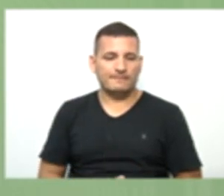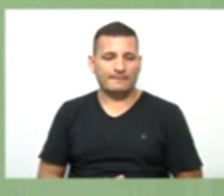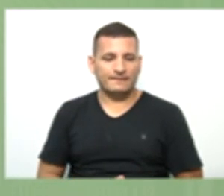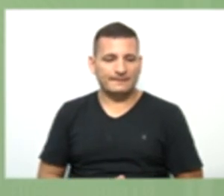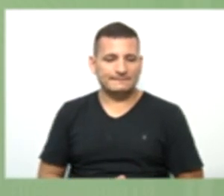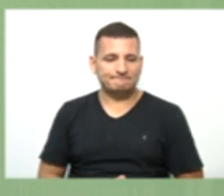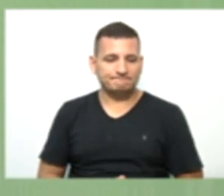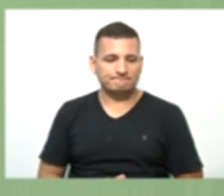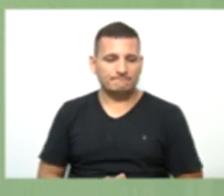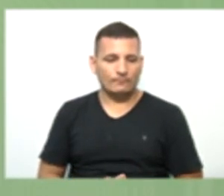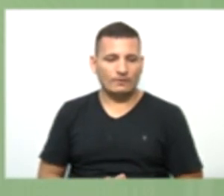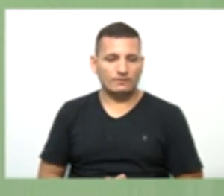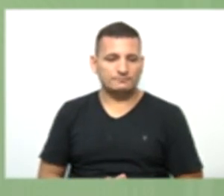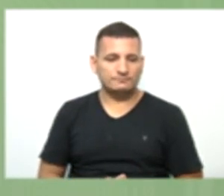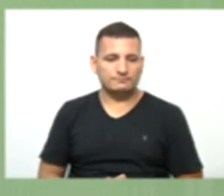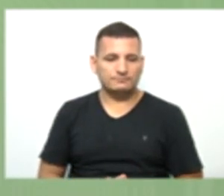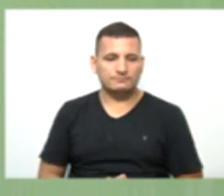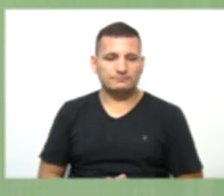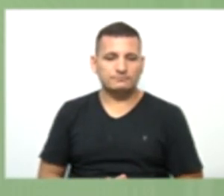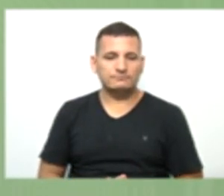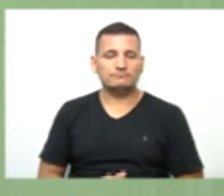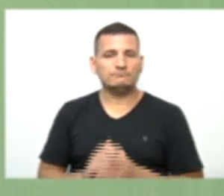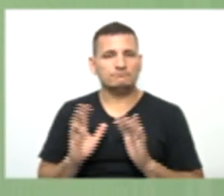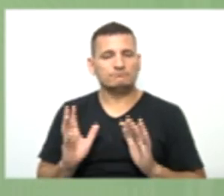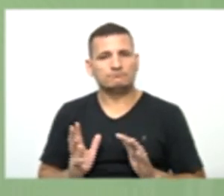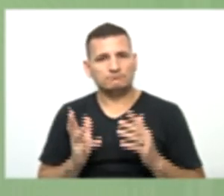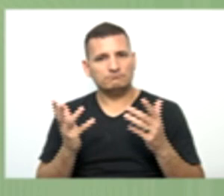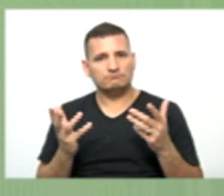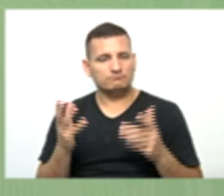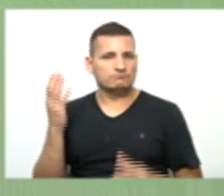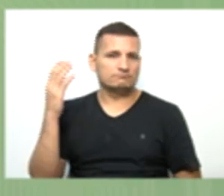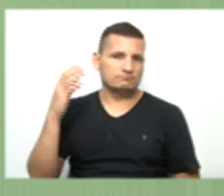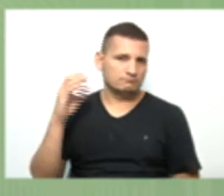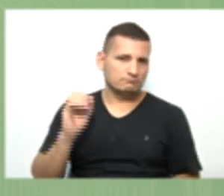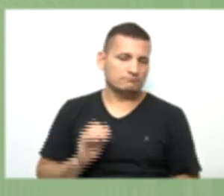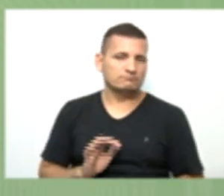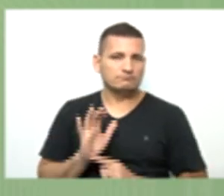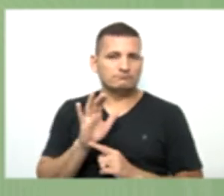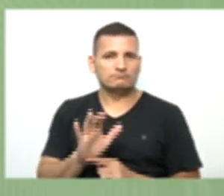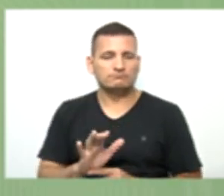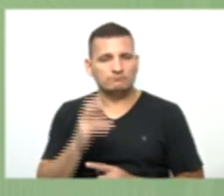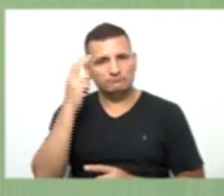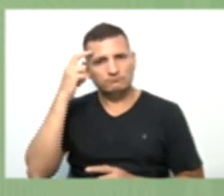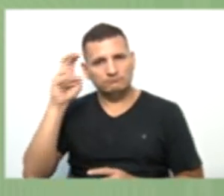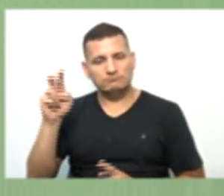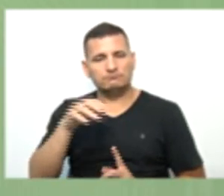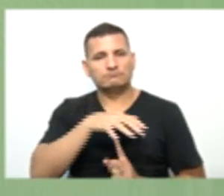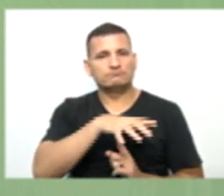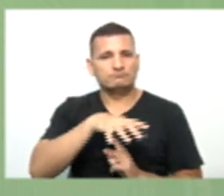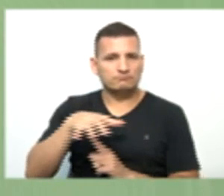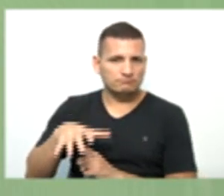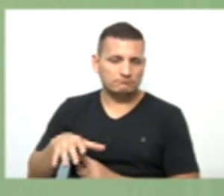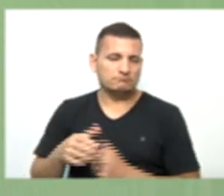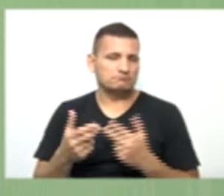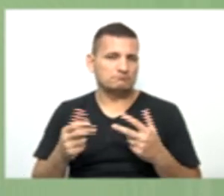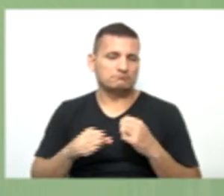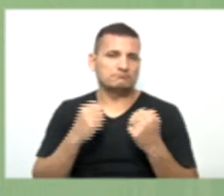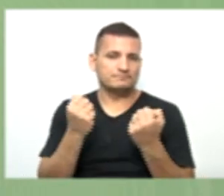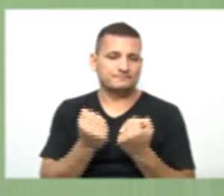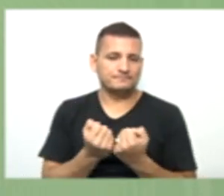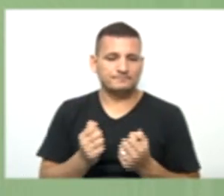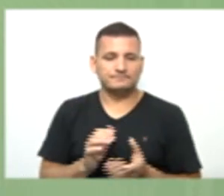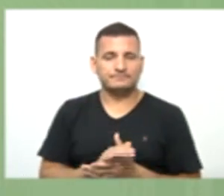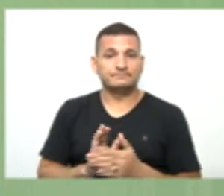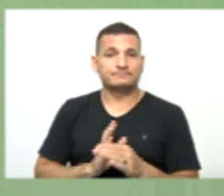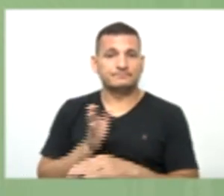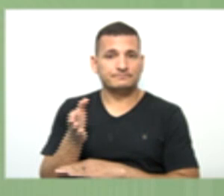a professora Amy coordena, os eventos científicos, mostra cultural, feira, negócios, congressos e seminários, a